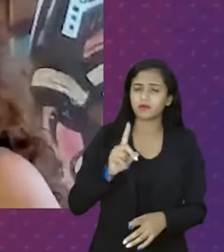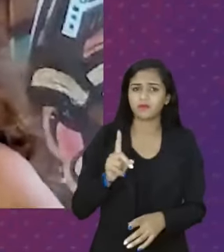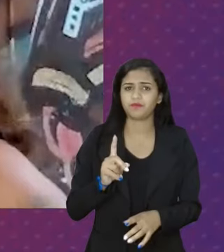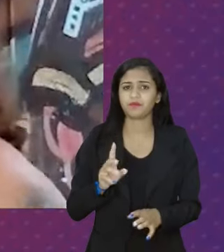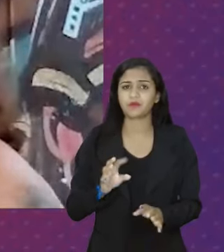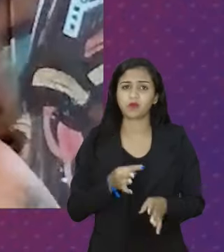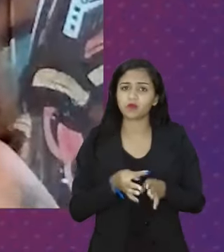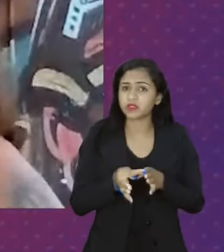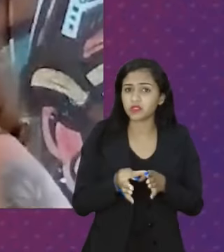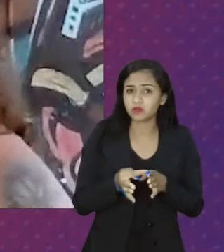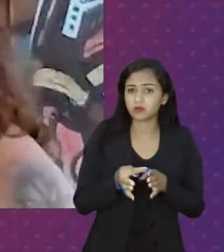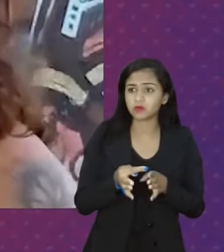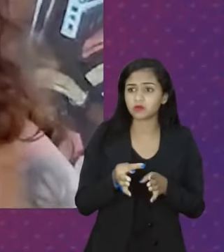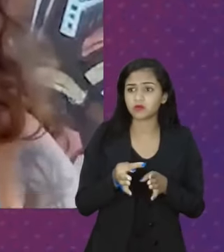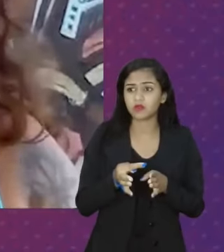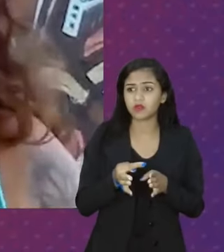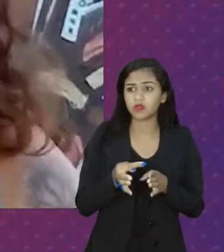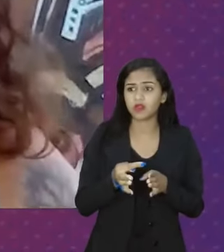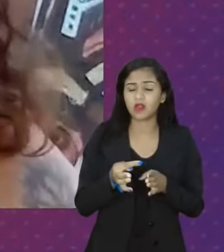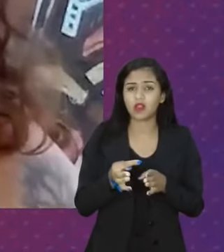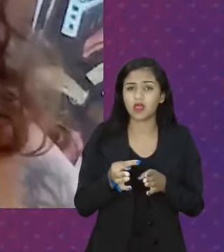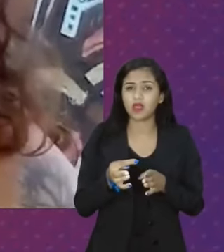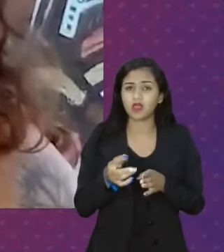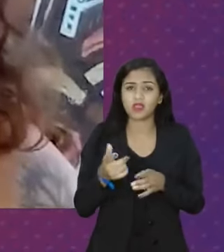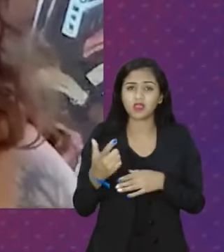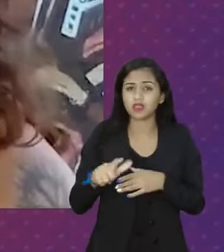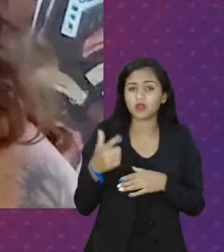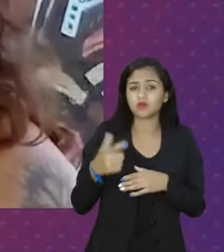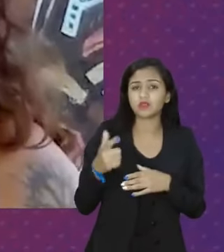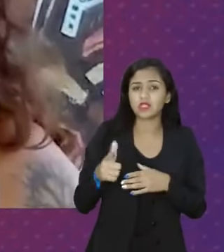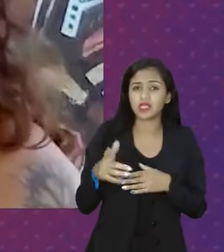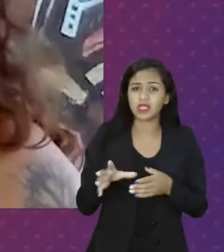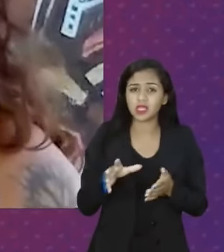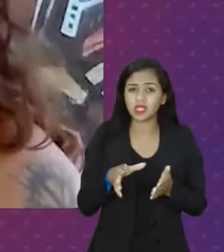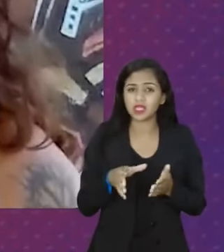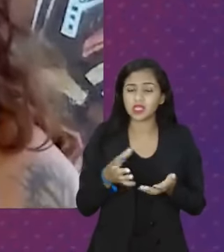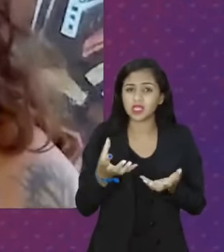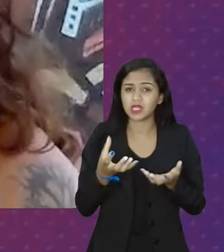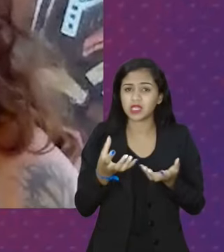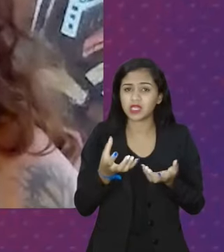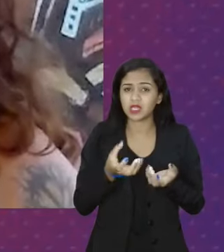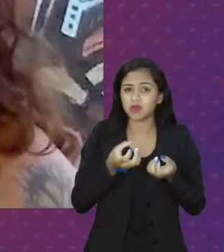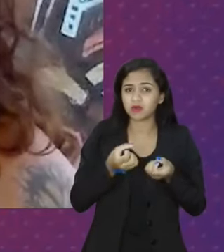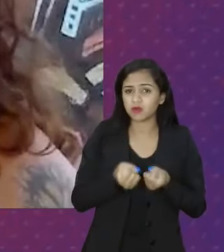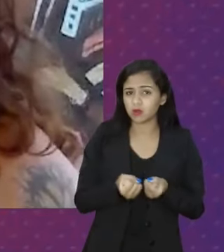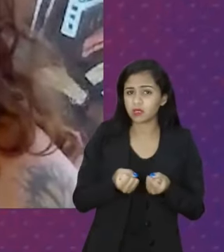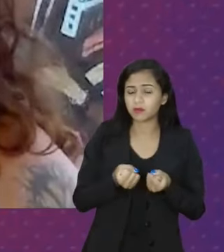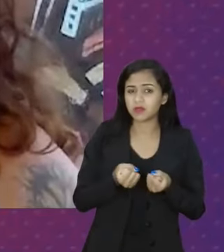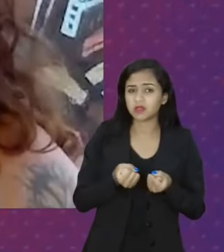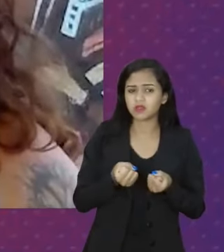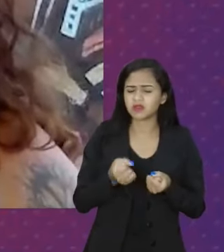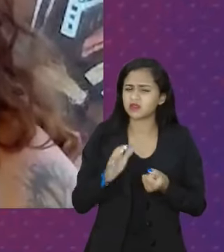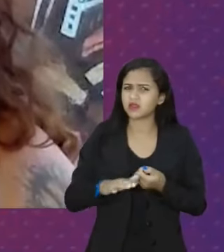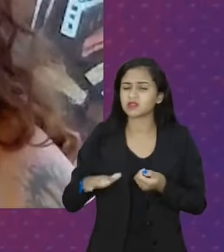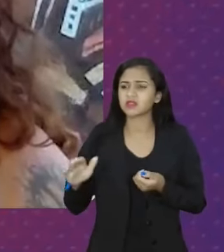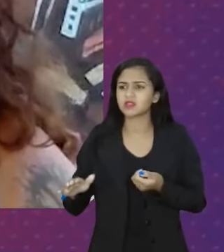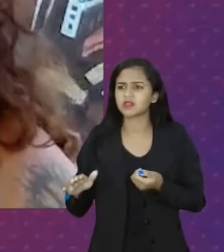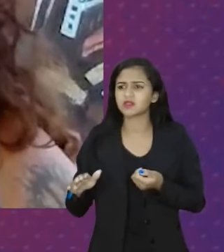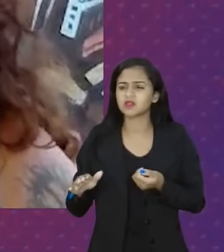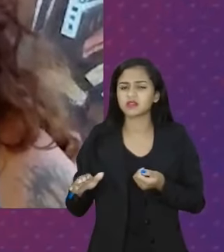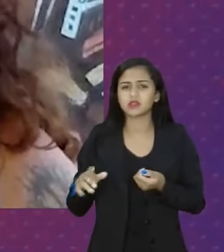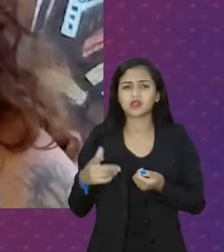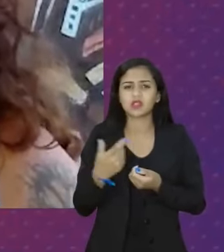tutelar não deveria ser trampolim para as pessoas irem para a vereança,